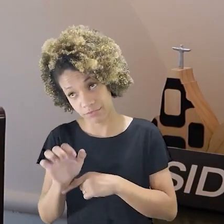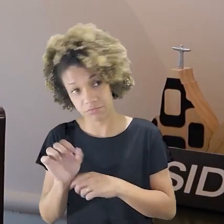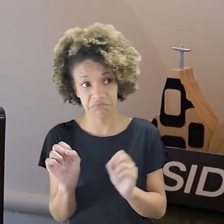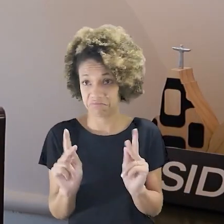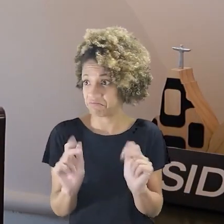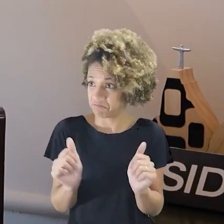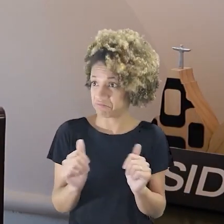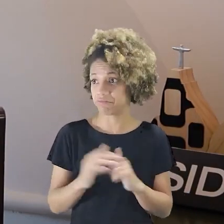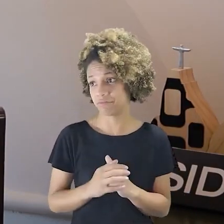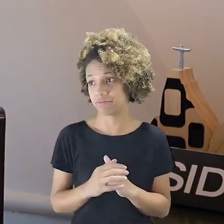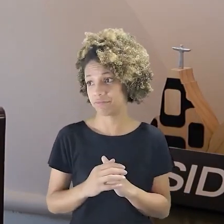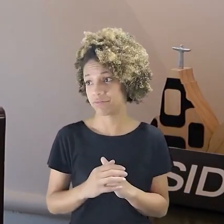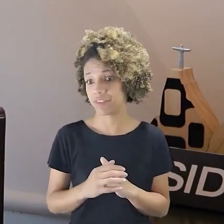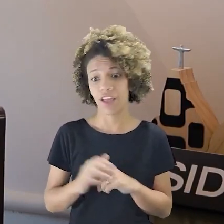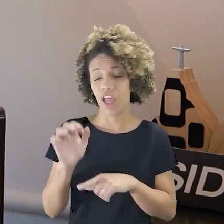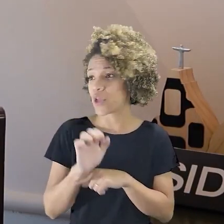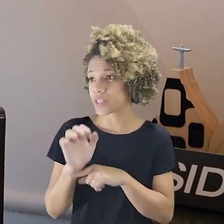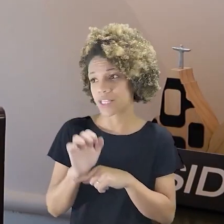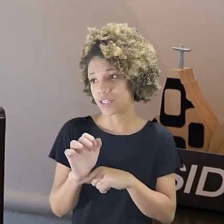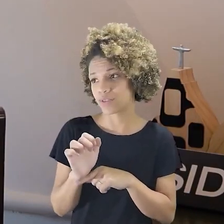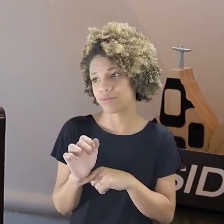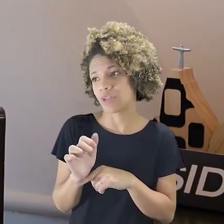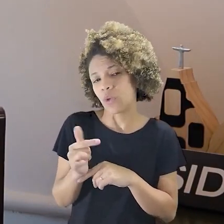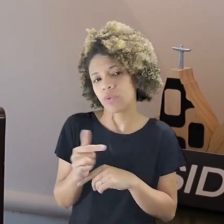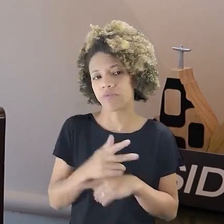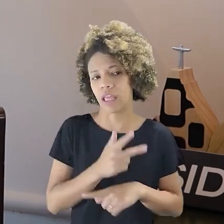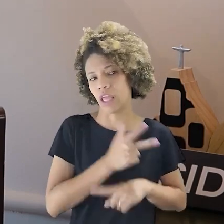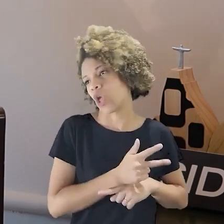Ok. E o Estado não tem condição de